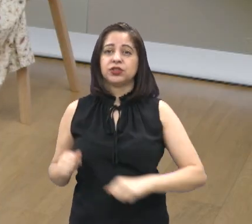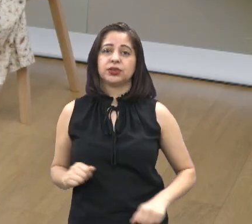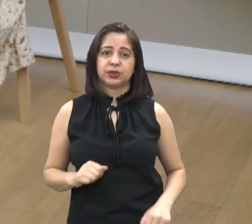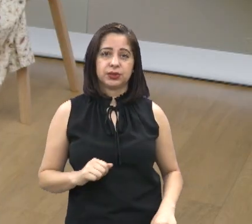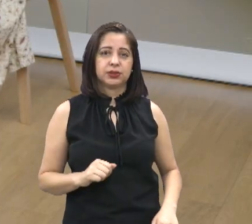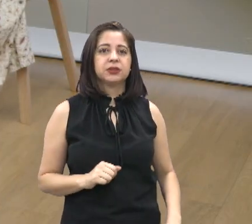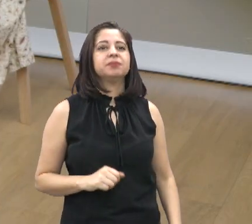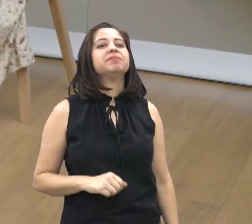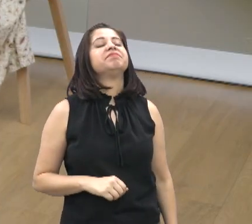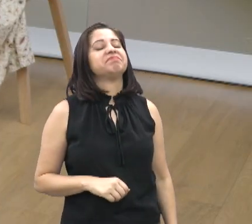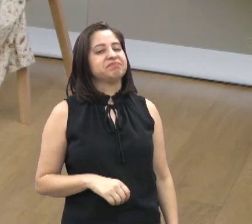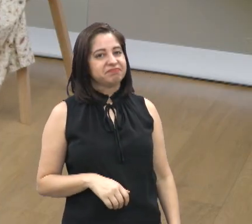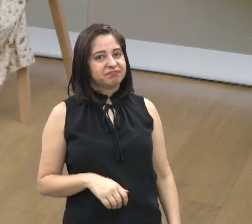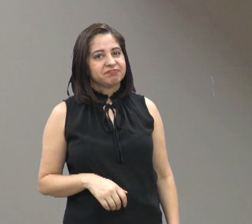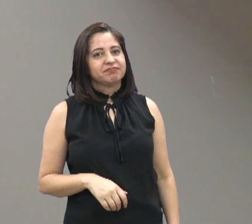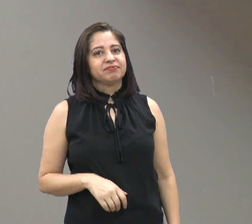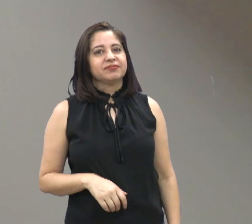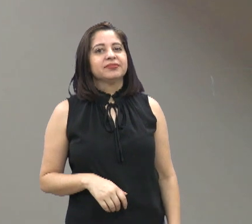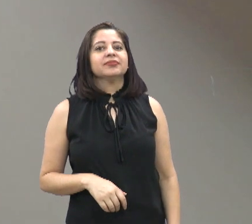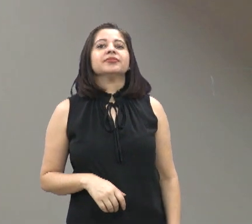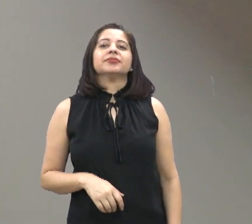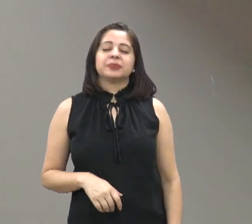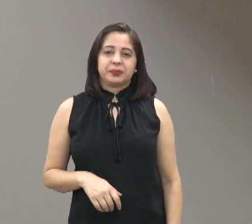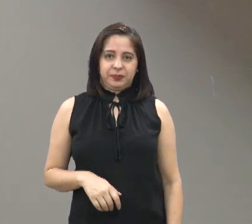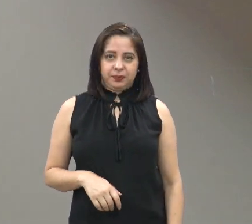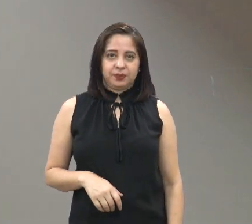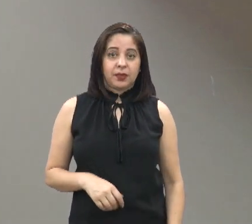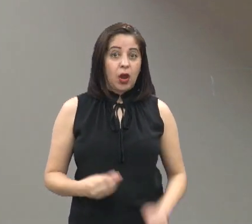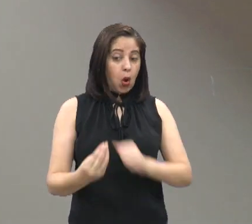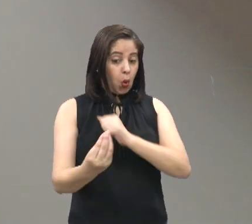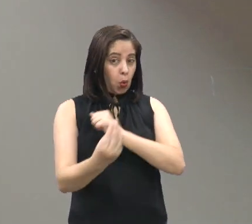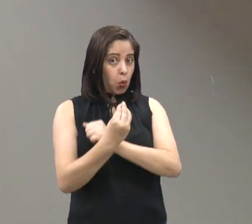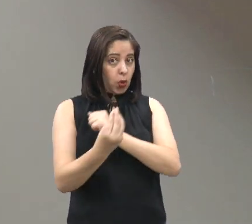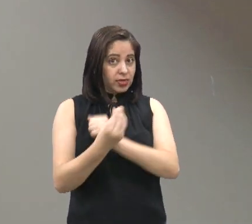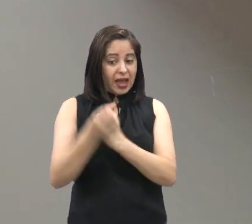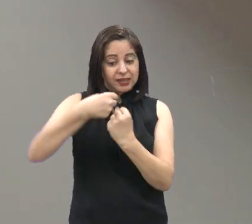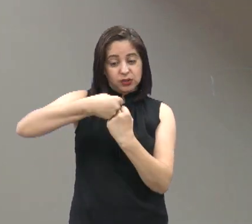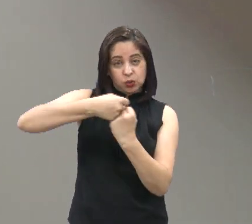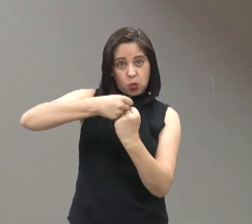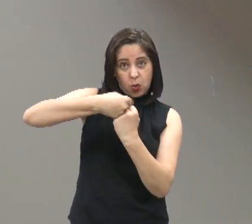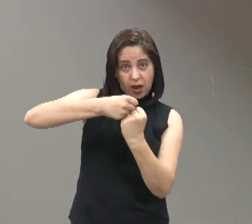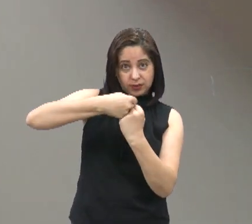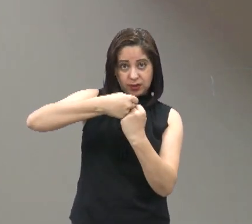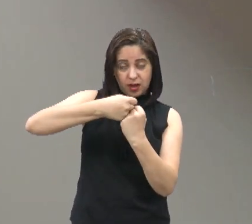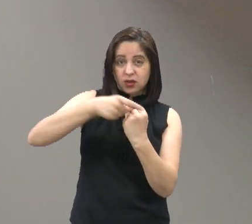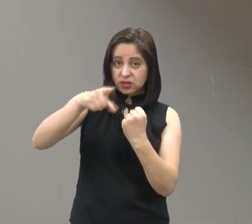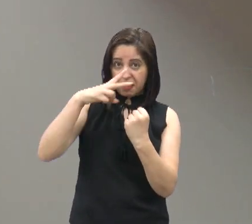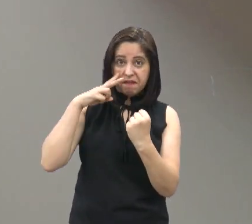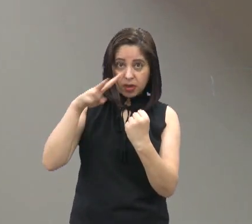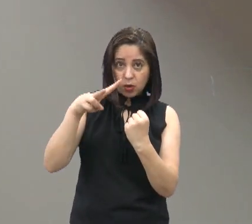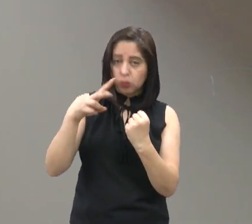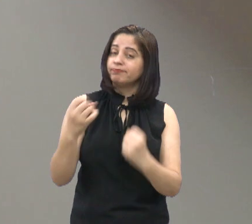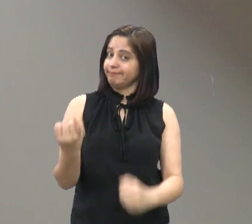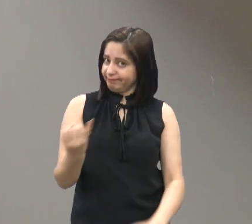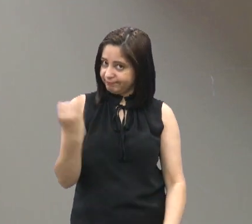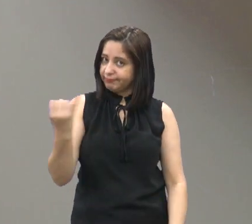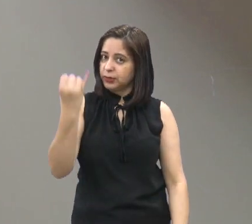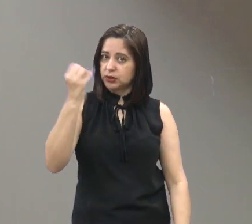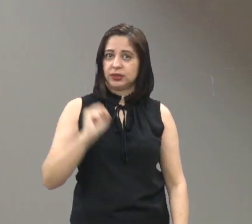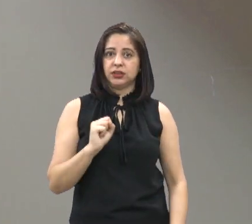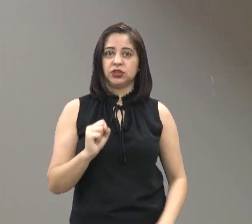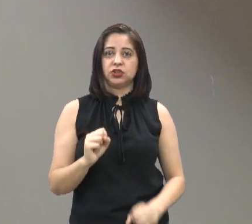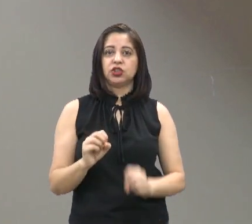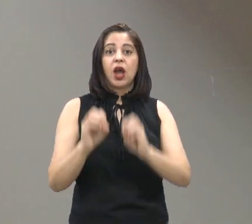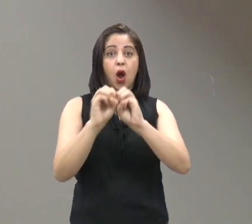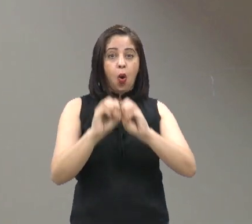acompanhamento. Muito bom. Olha só, gente, cuidar das articulações, a gente já percebeu aqui que é fundamental. Segundo a